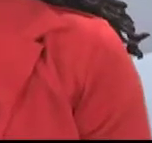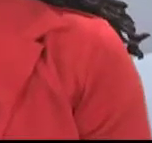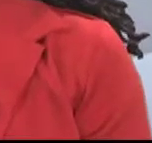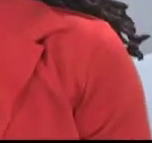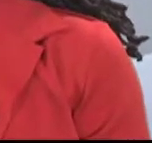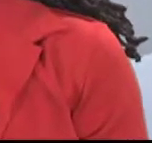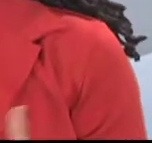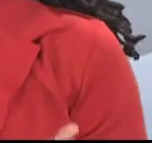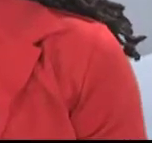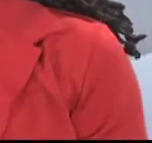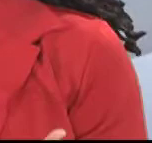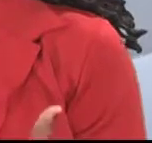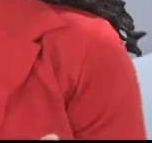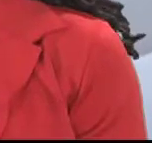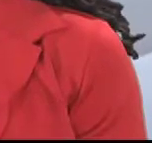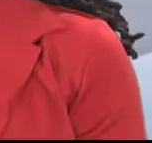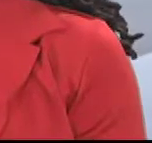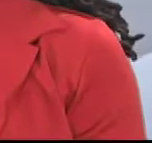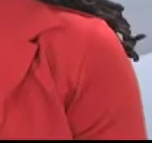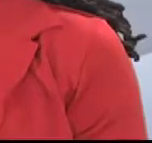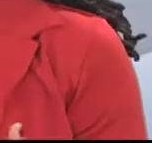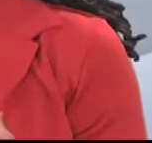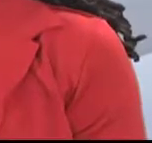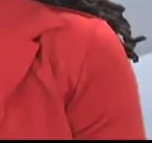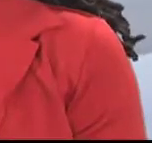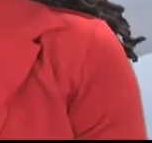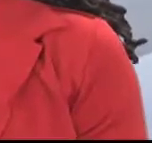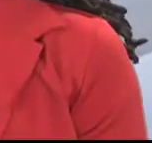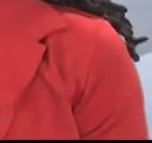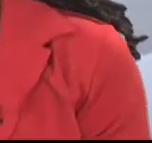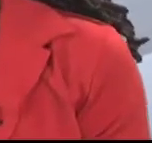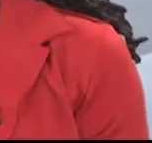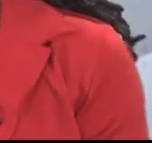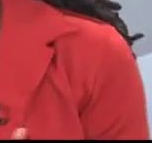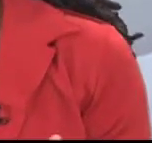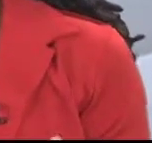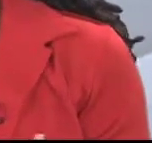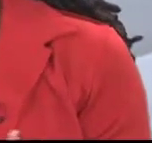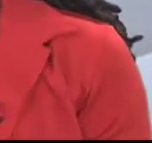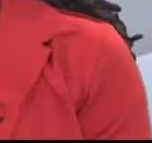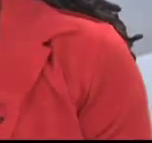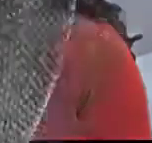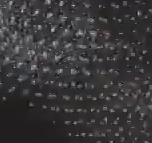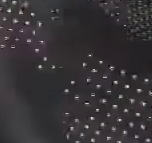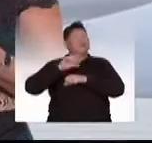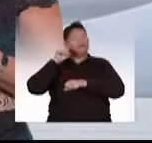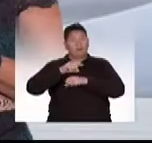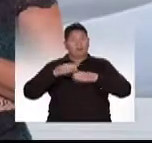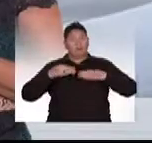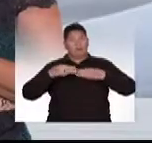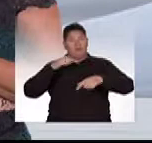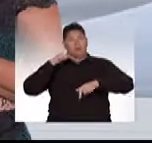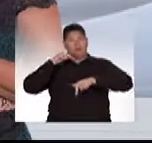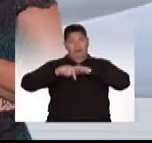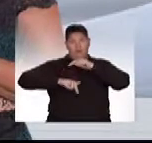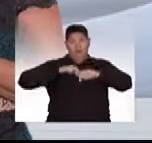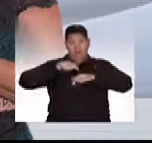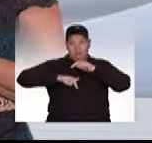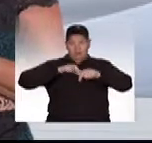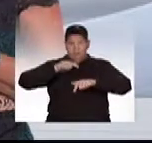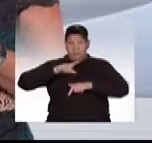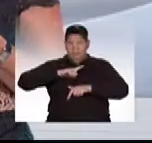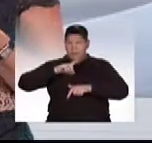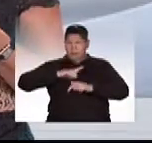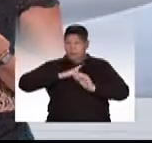70% de encaminhamento ao mercado de trabalho, o que revela a importância dessas iniciativas. O Ministério Público do